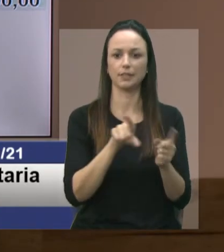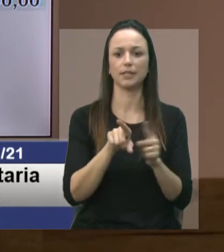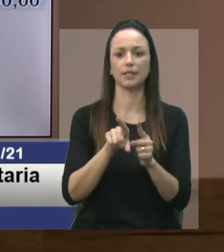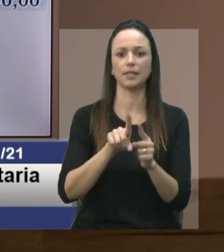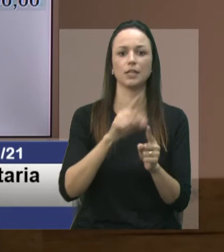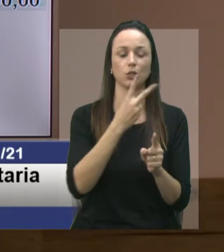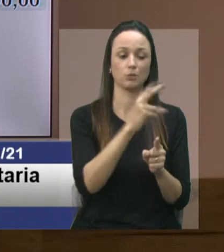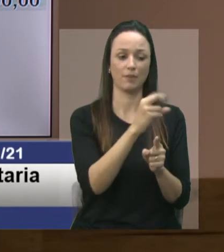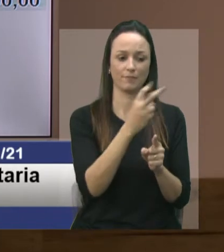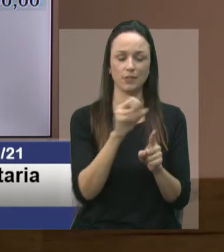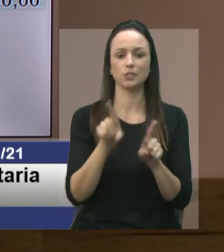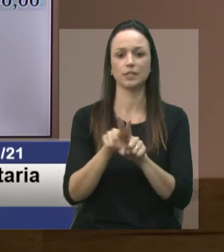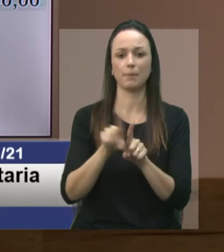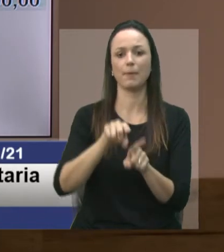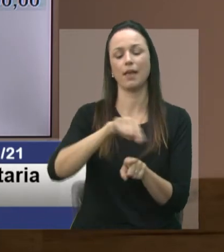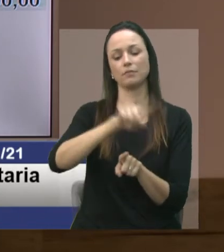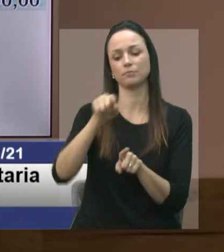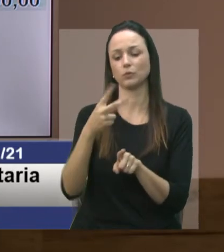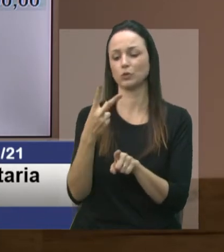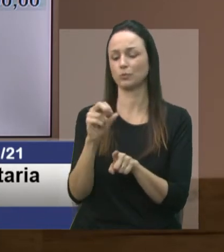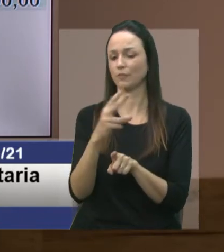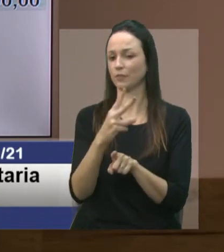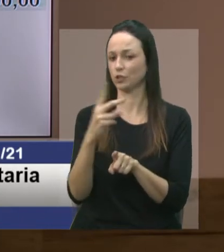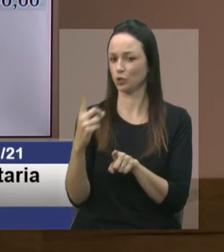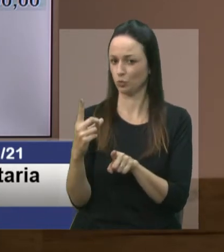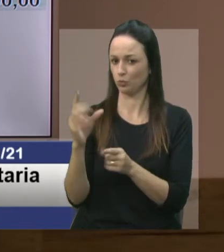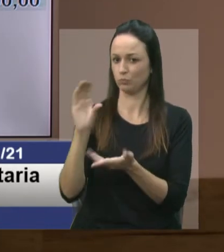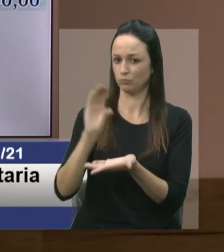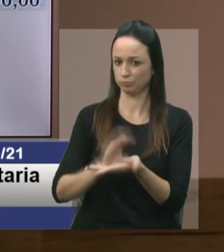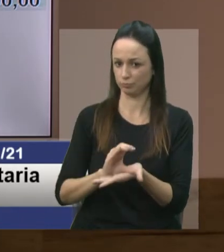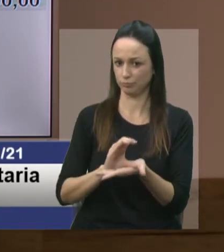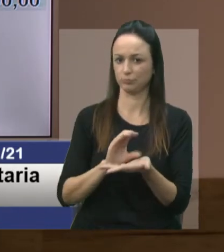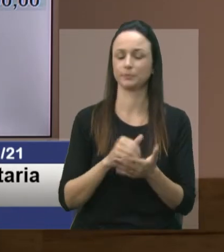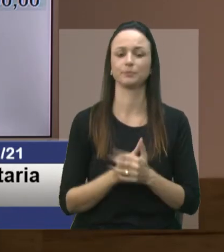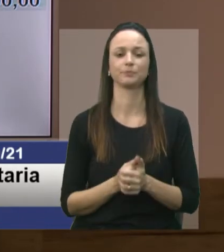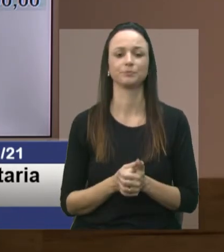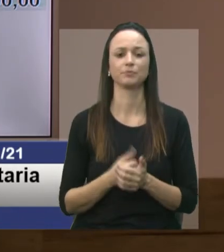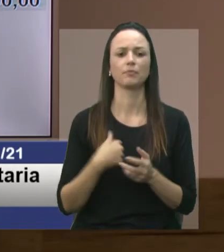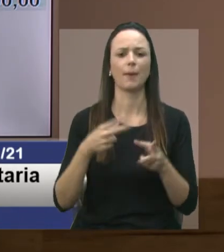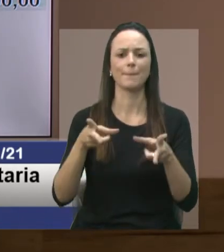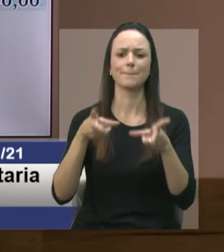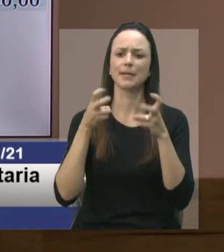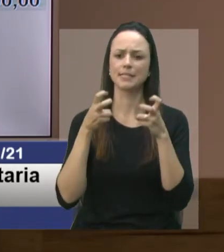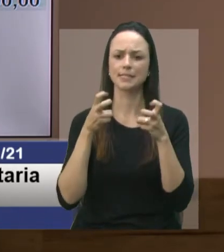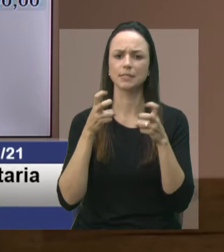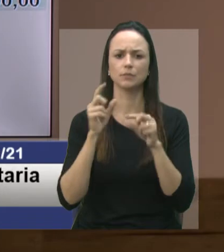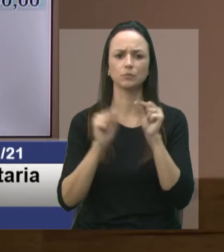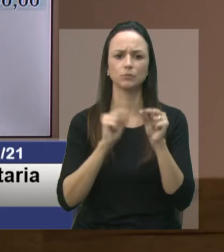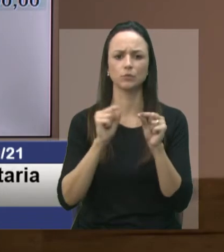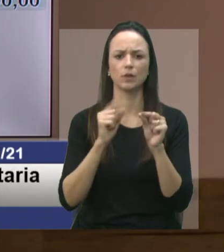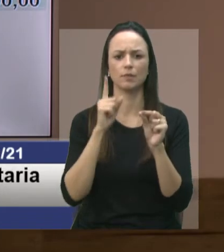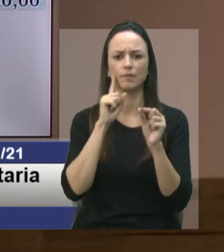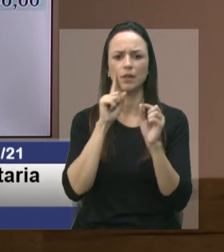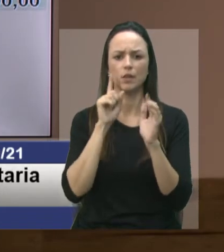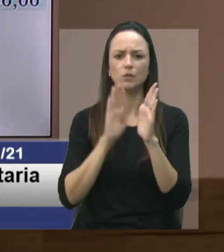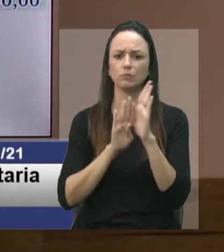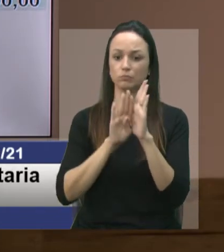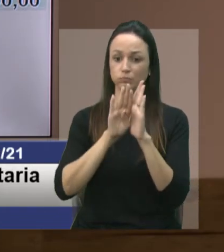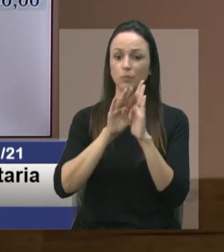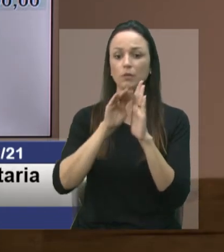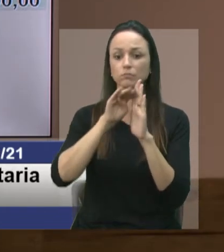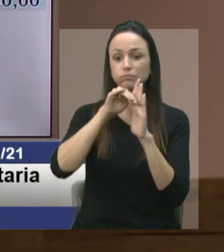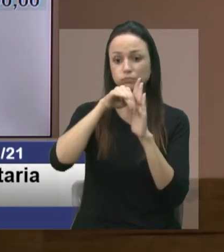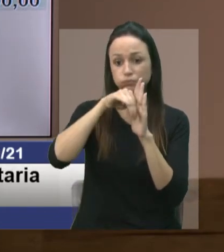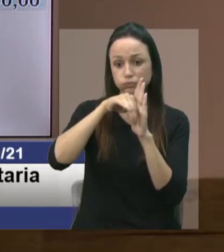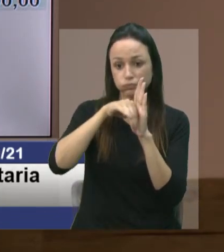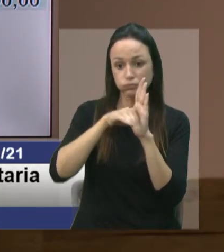empenhada em 2021. Aqui a gente consegue perceber uma redução na despesa empenhada